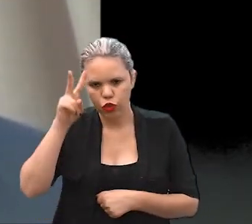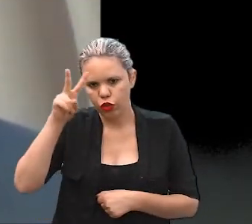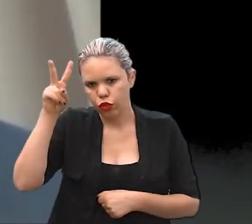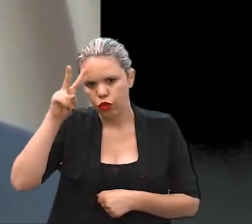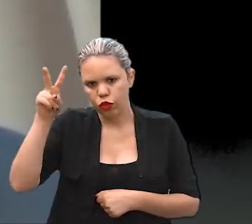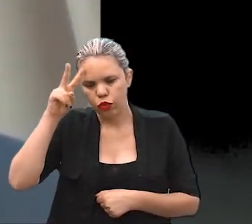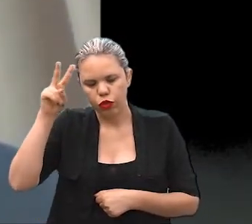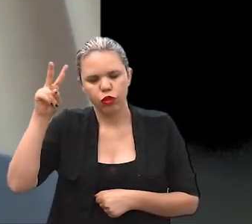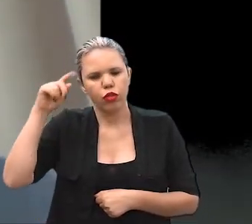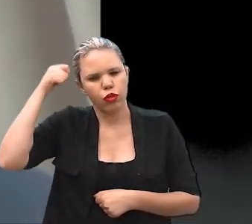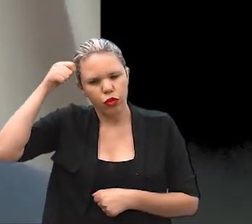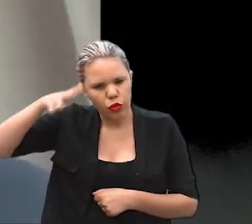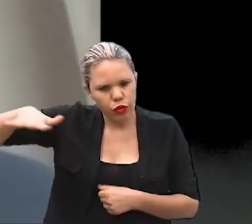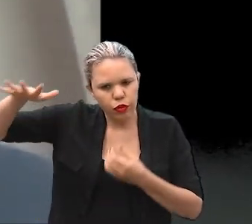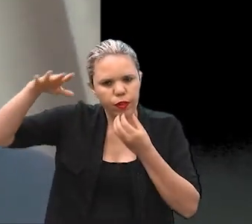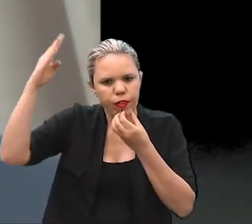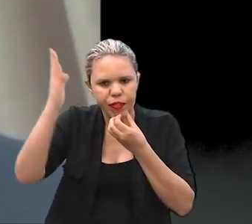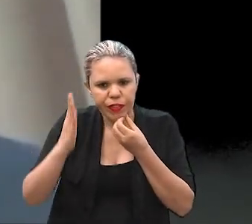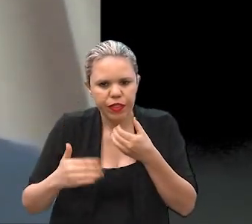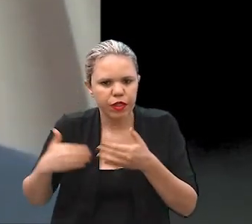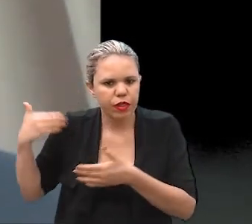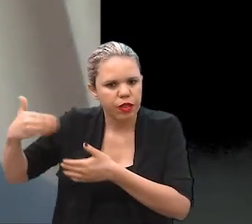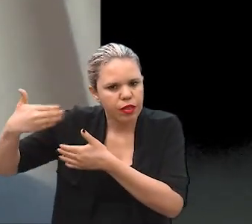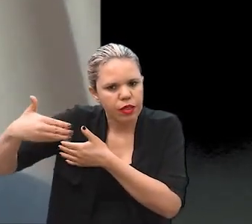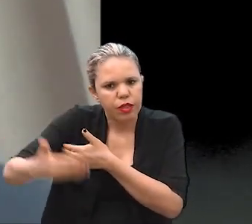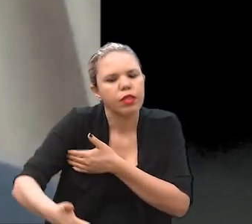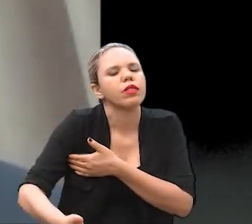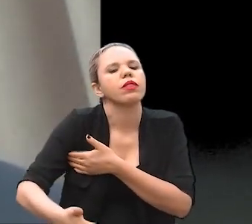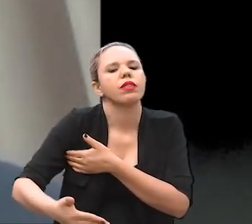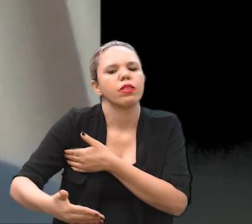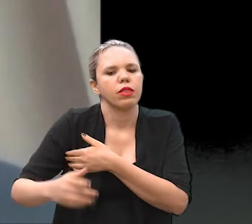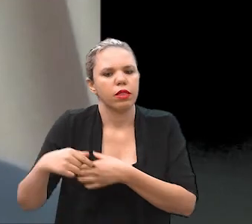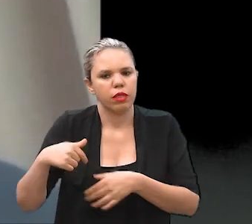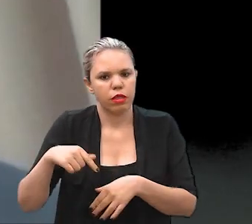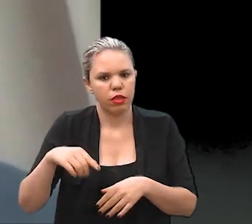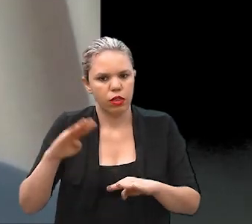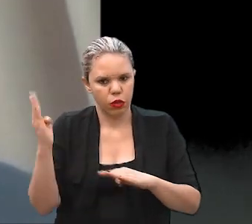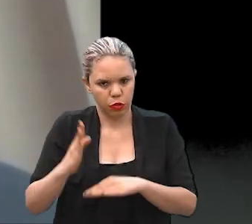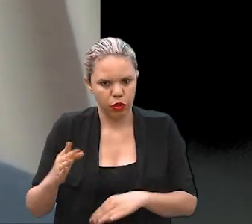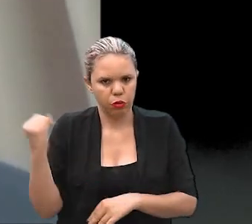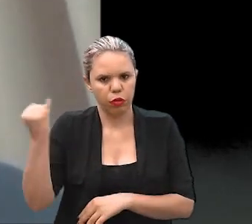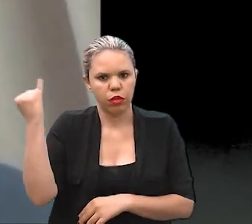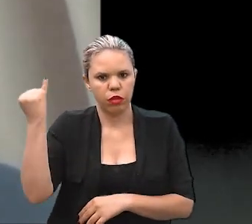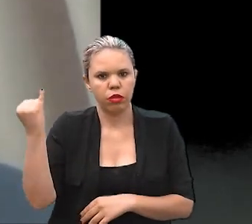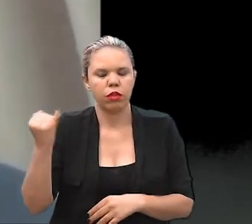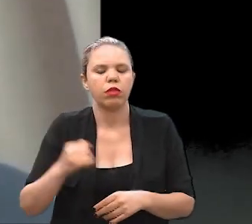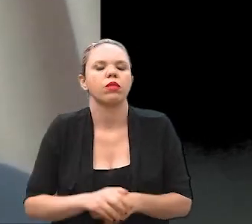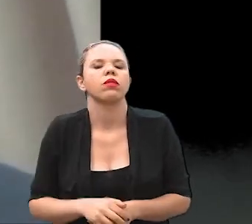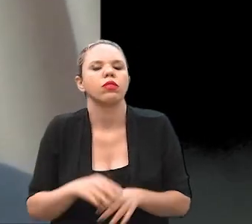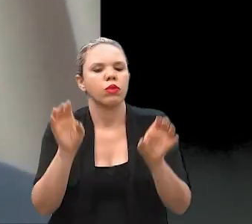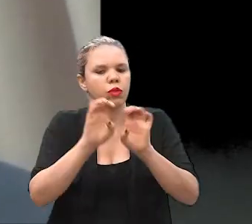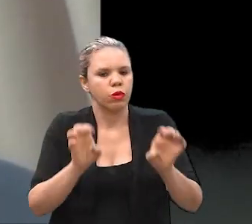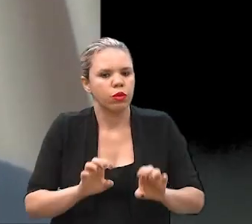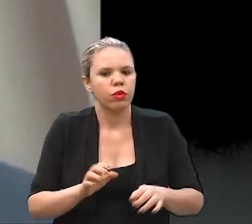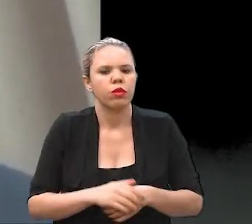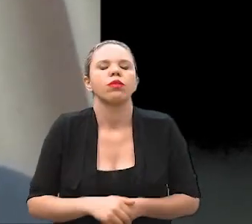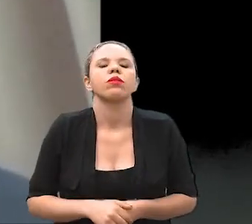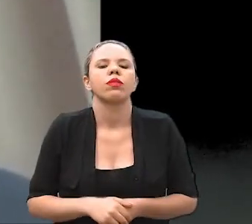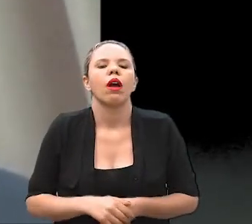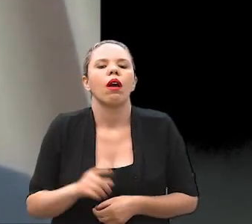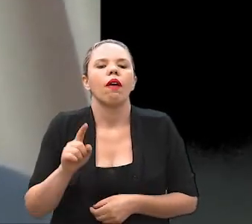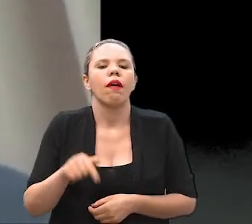história afro-brasileira, da história africana aqui no nosso Brasil, a importância estrutural. E ele